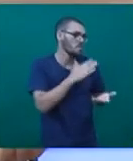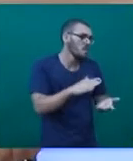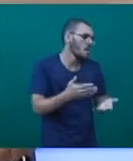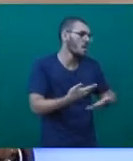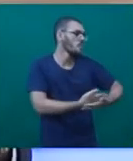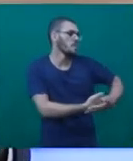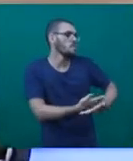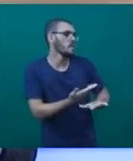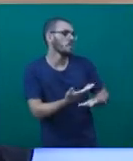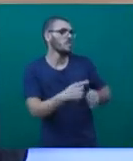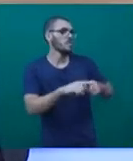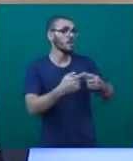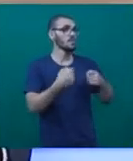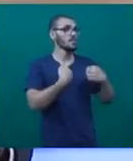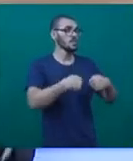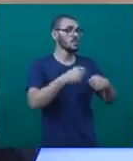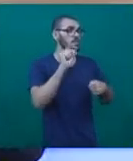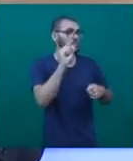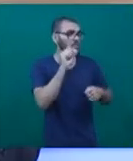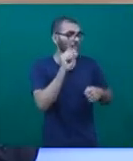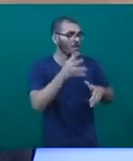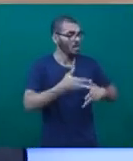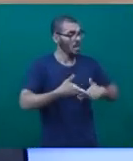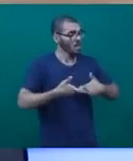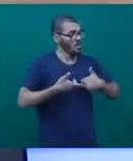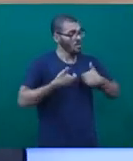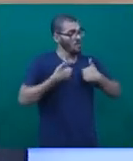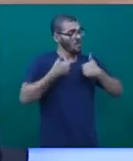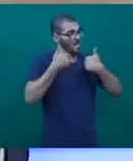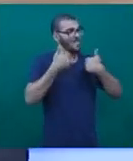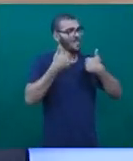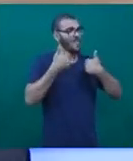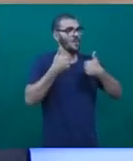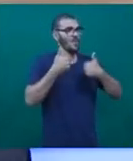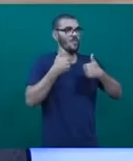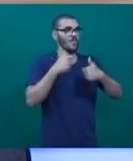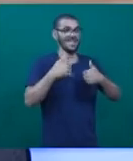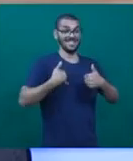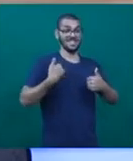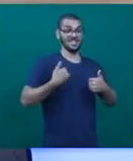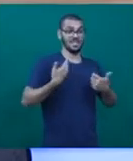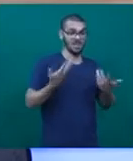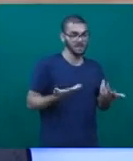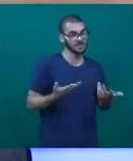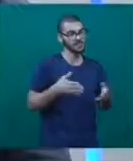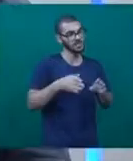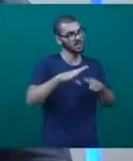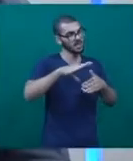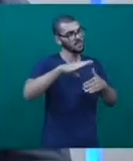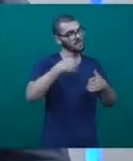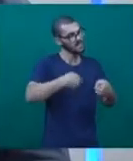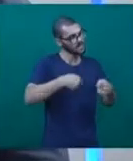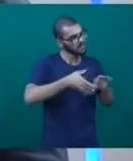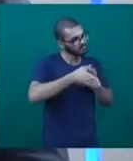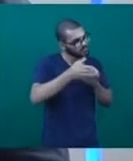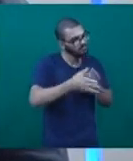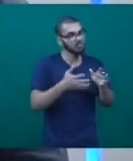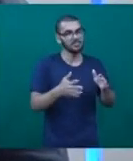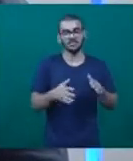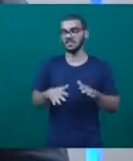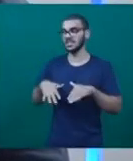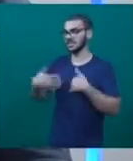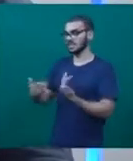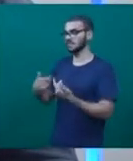ou bebês. Quer dizer, a gente tem que procurar aquilo que é melhor para a nossa fase de vida e, claro, com orientação também. Sim, é muito importante que sempre seja realizado,